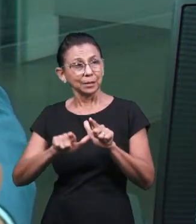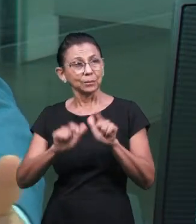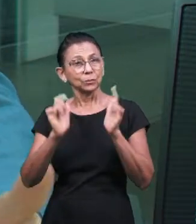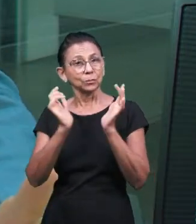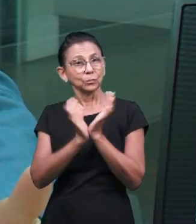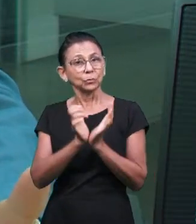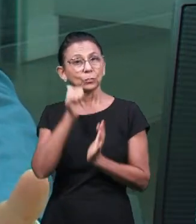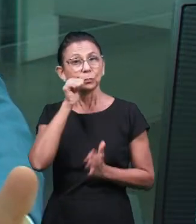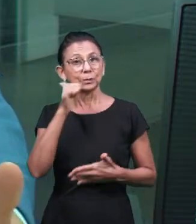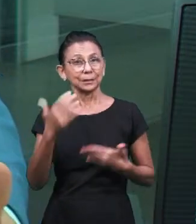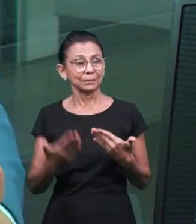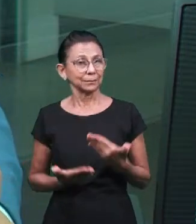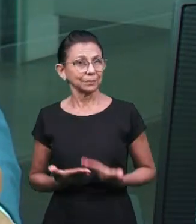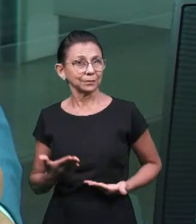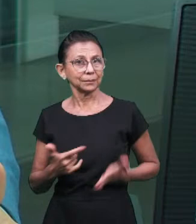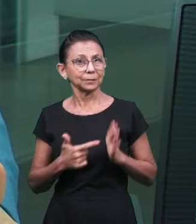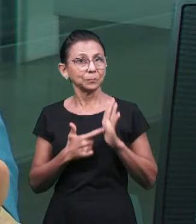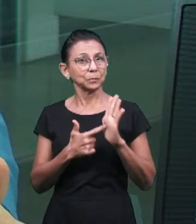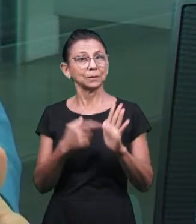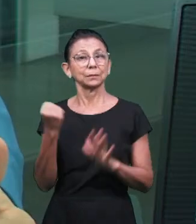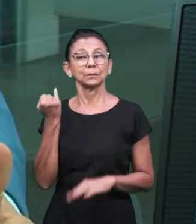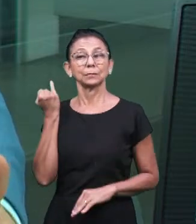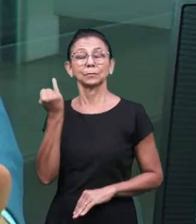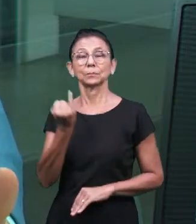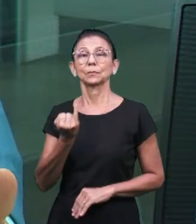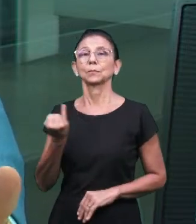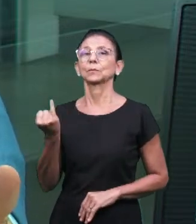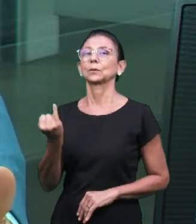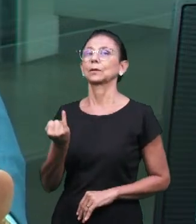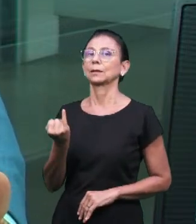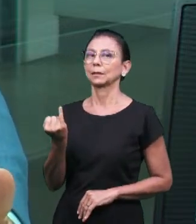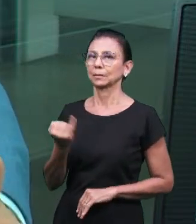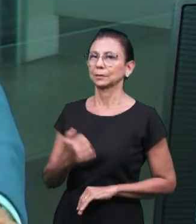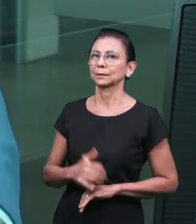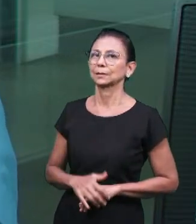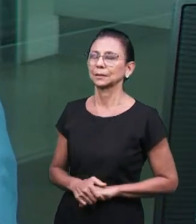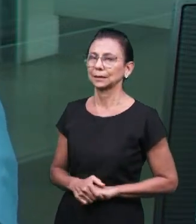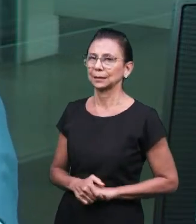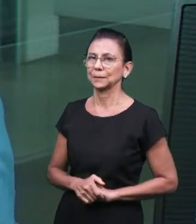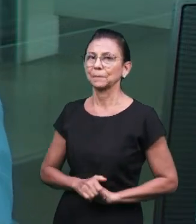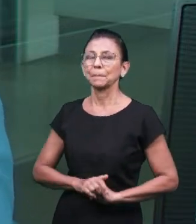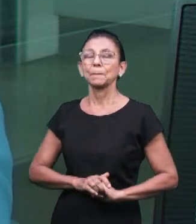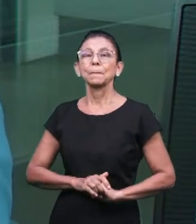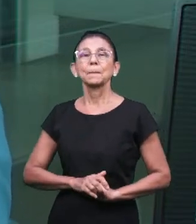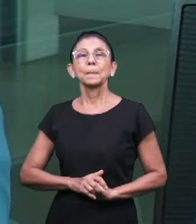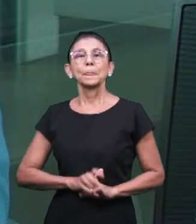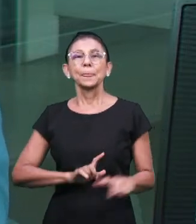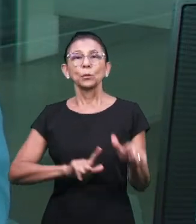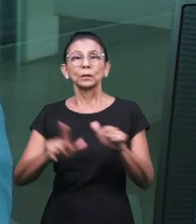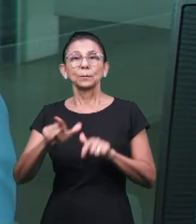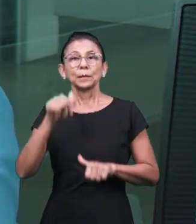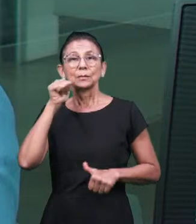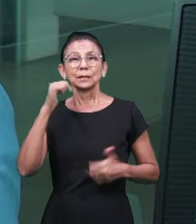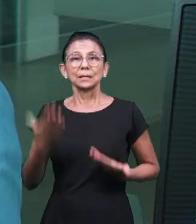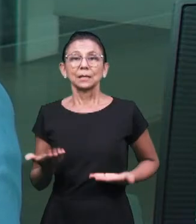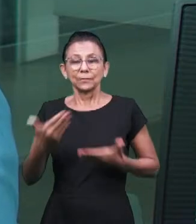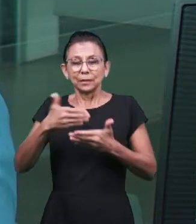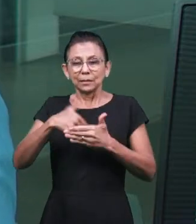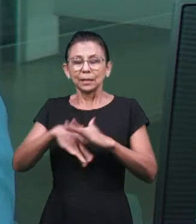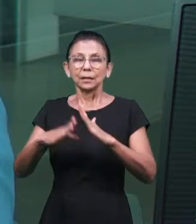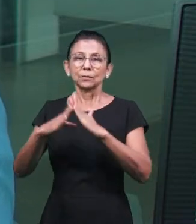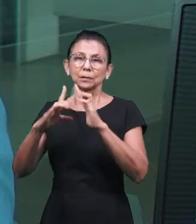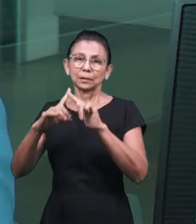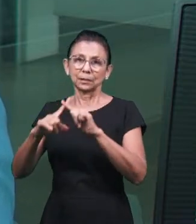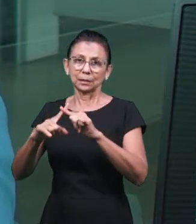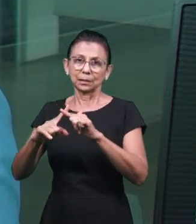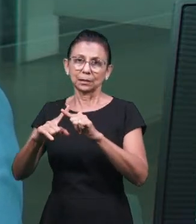a importância desse trabalho das irmãs dentro da igreja pela operação do